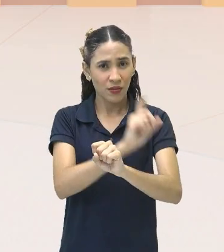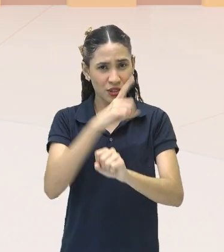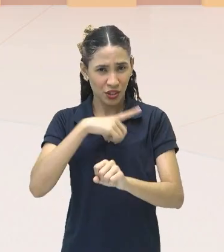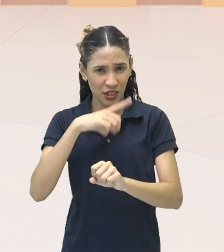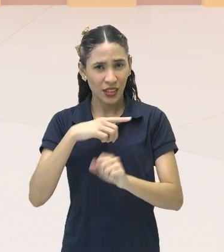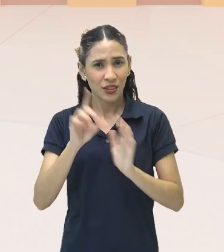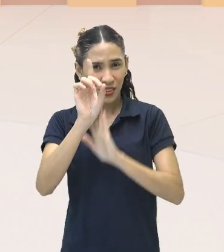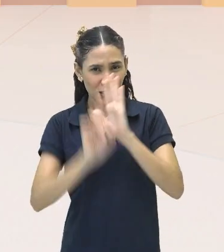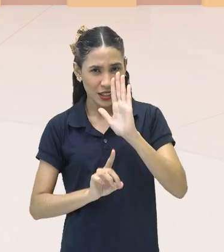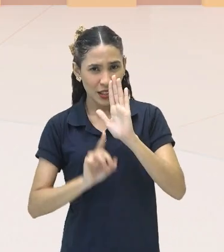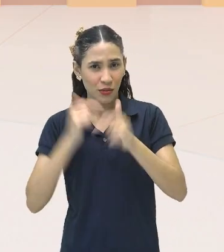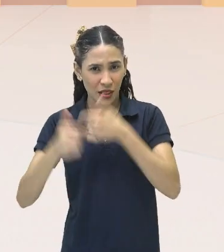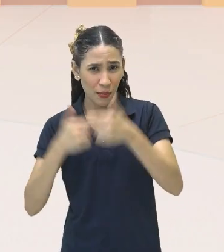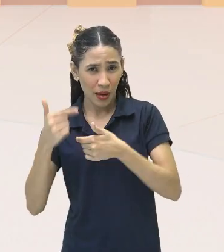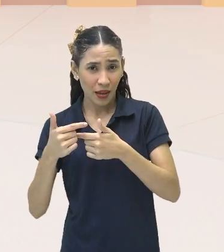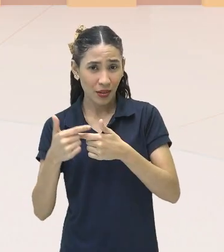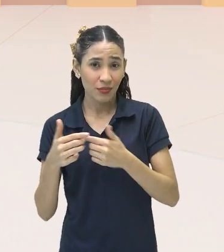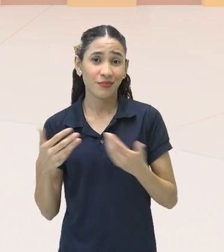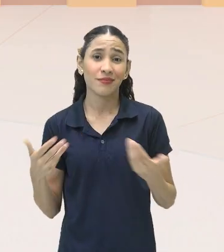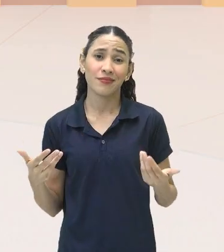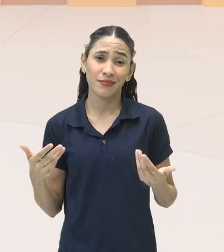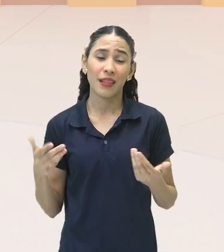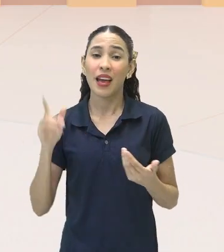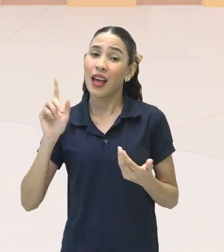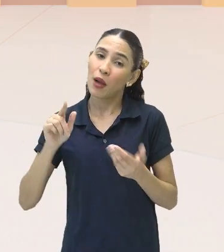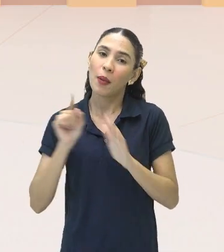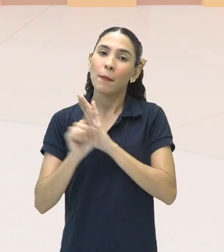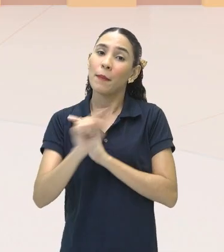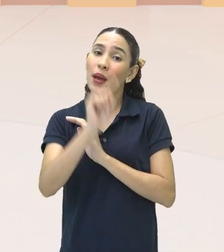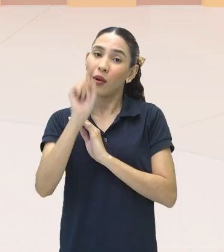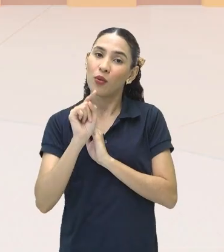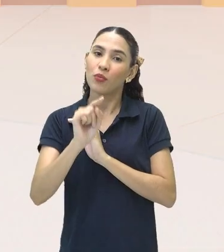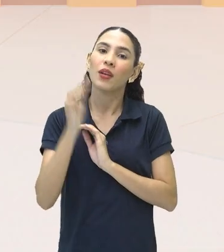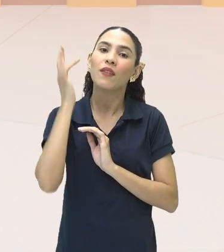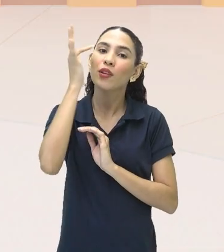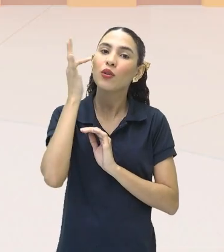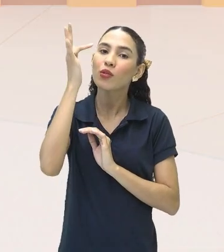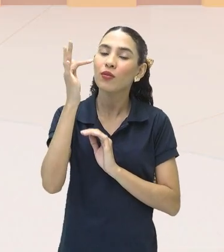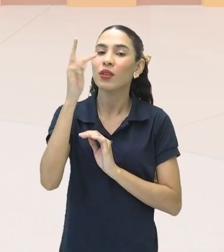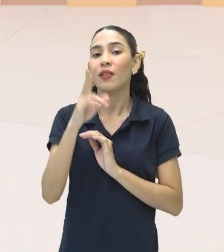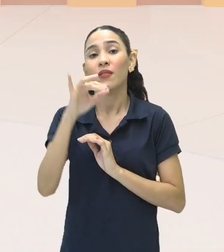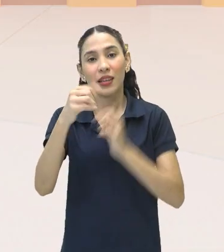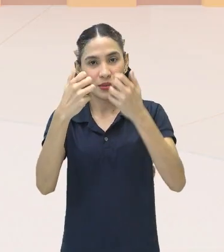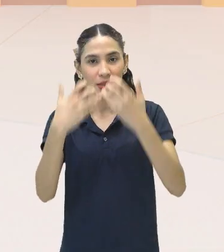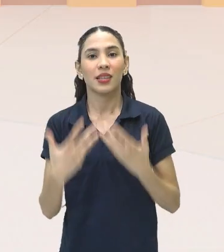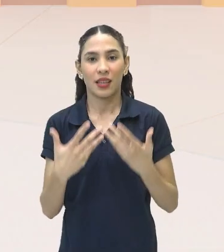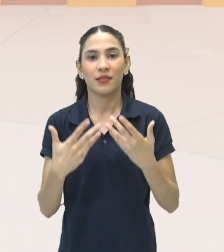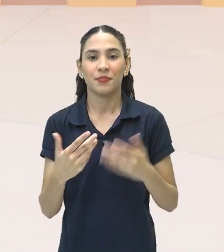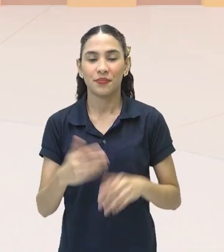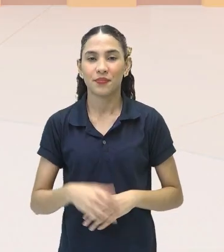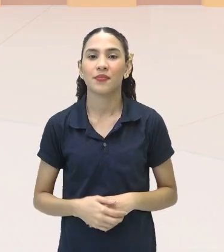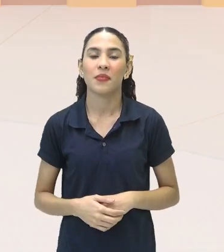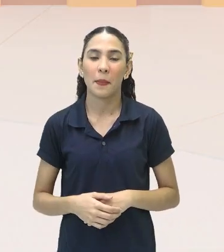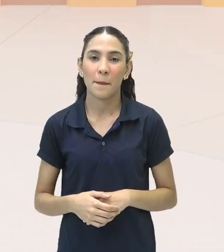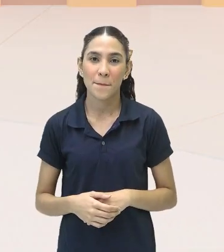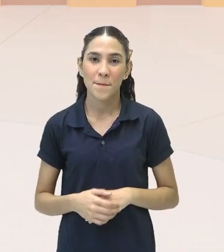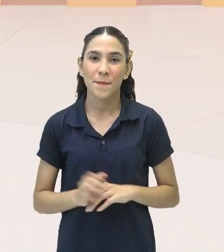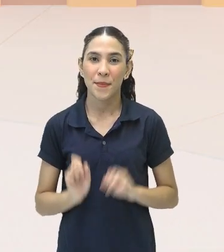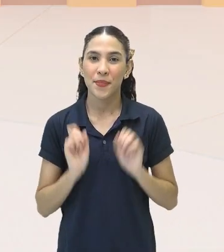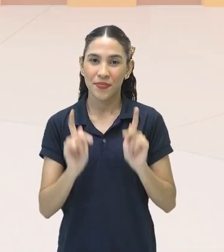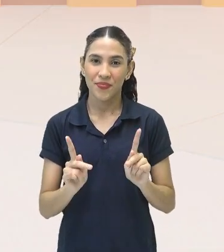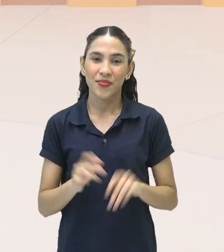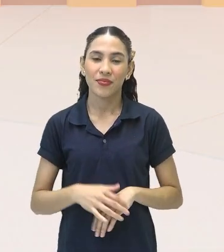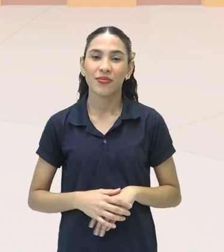digno o trabalho que o escravo fazia? É um questionamento, a filosofia está aqui para levantar esses questionamentos aí, né? Muito